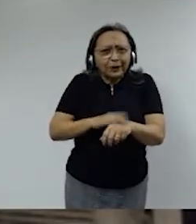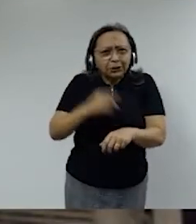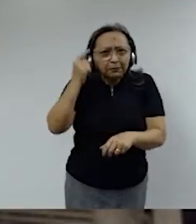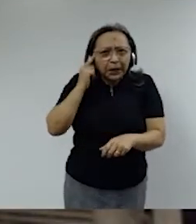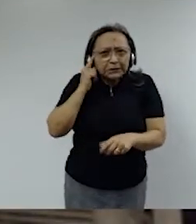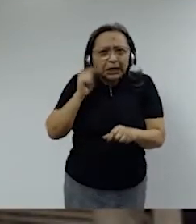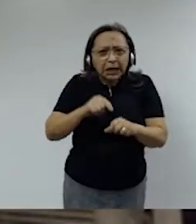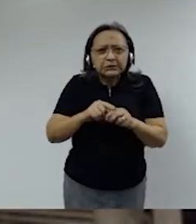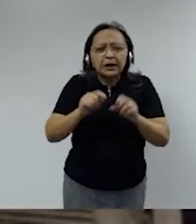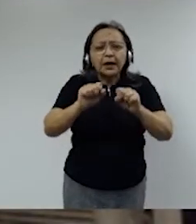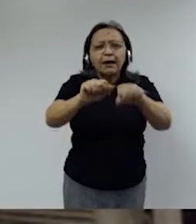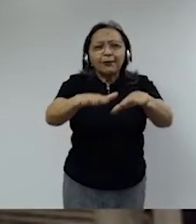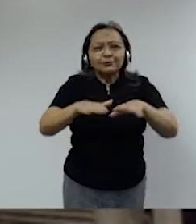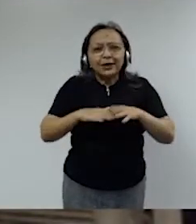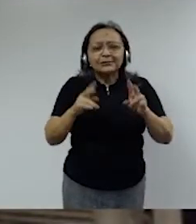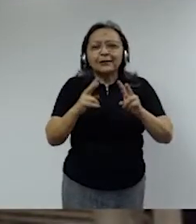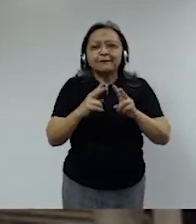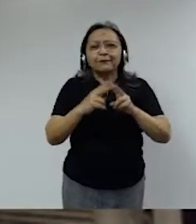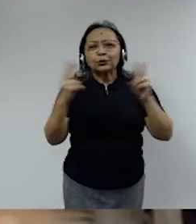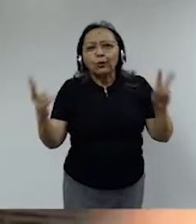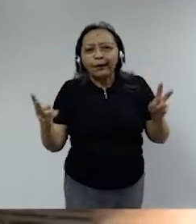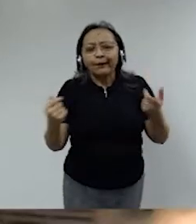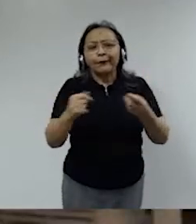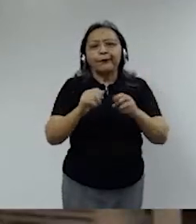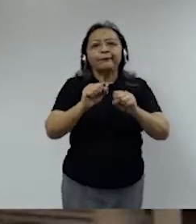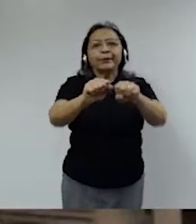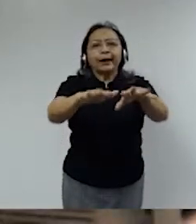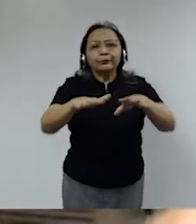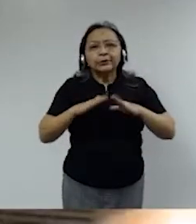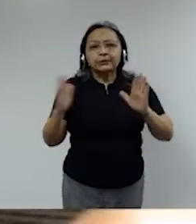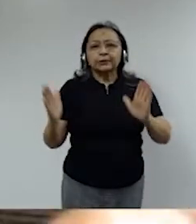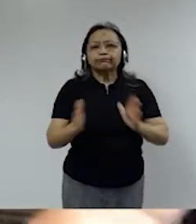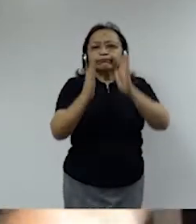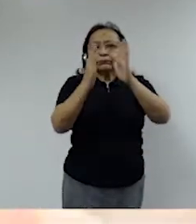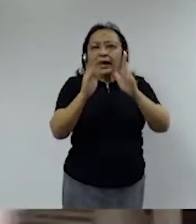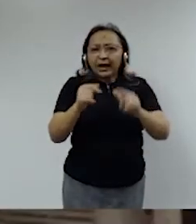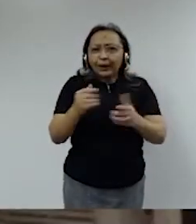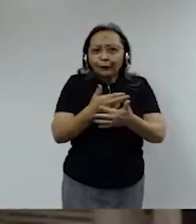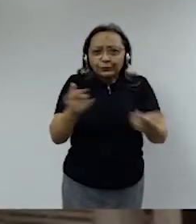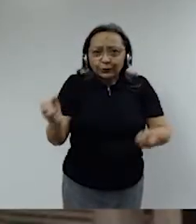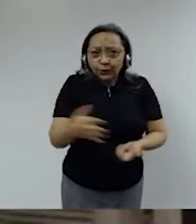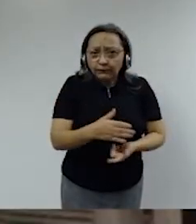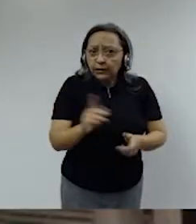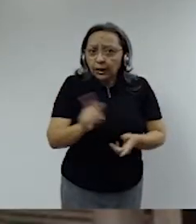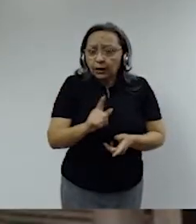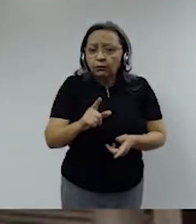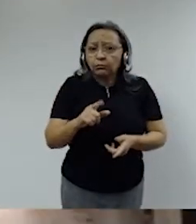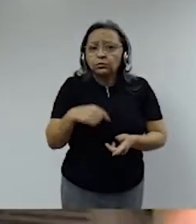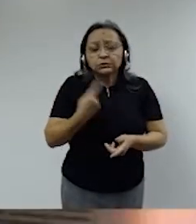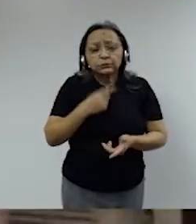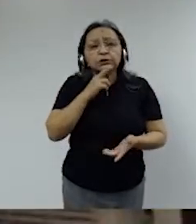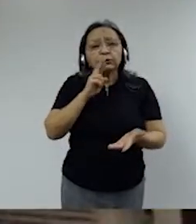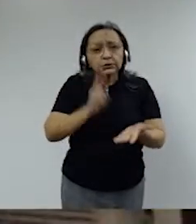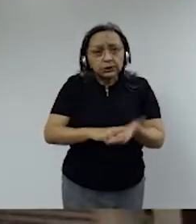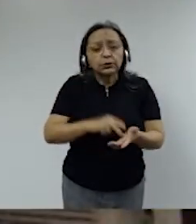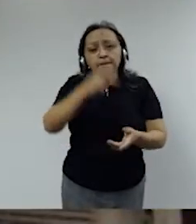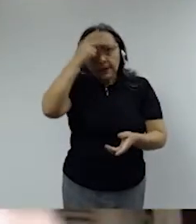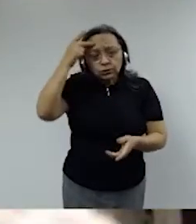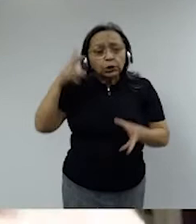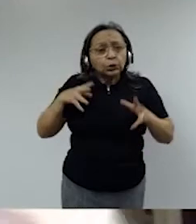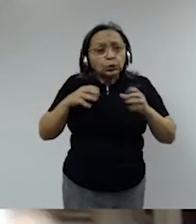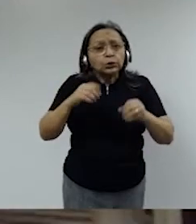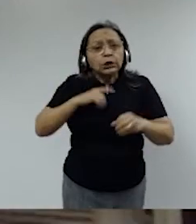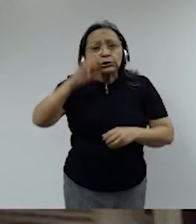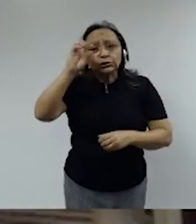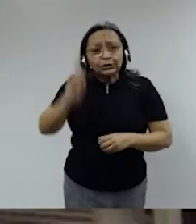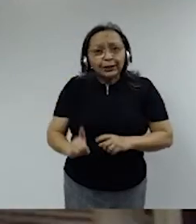que é revolucionário, é reconhecer que os pobres têm direito a isso. Os pobres, os negros, os favelados, os